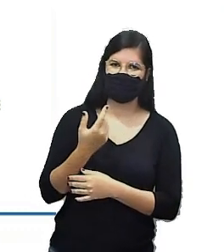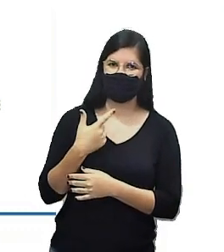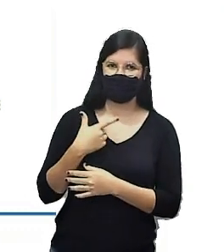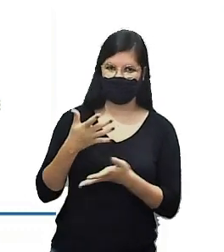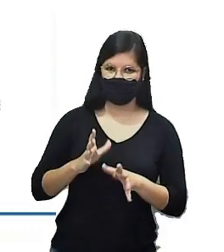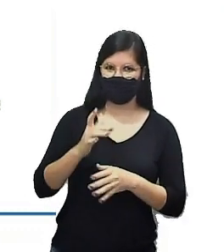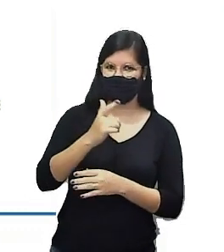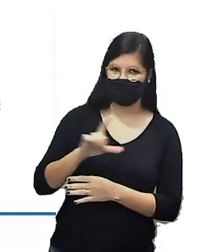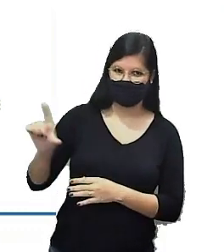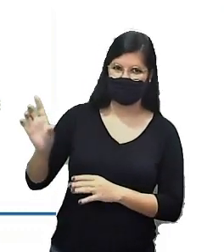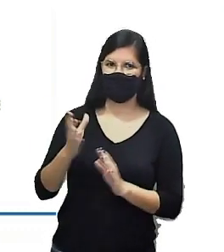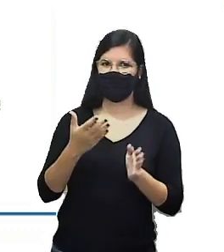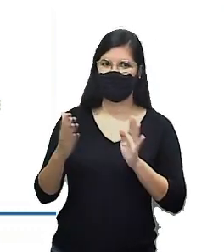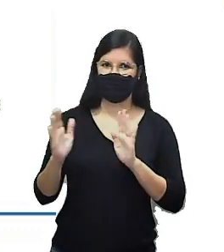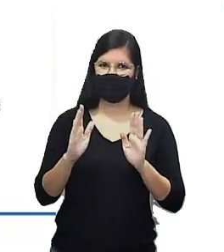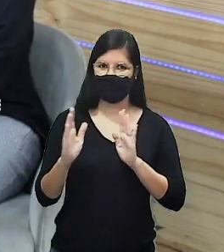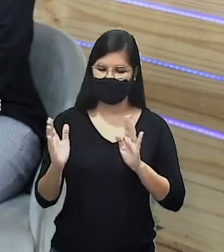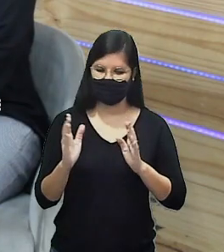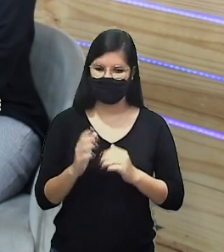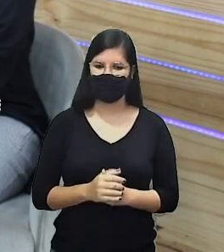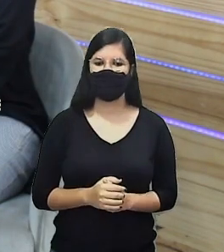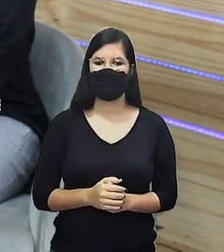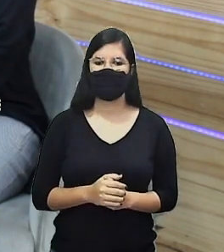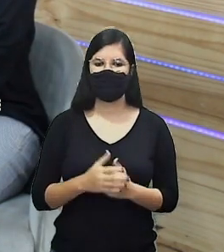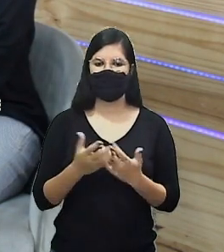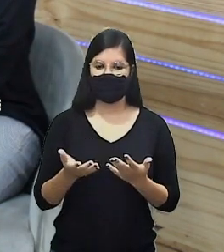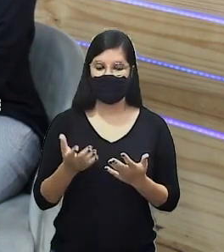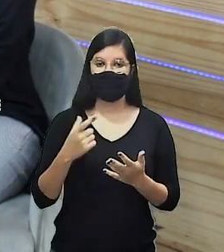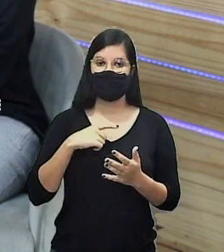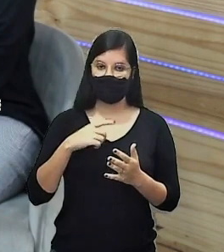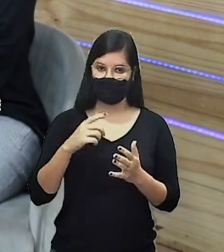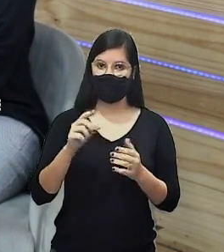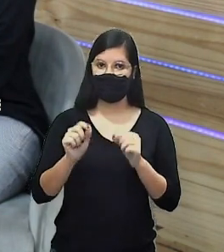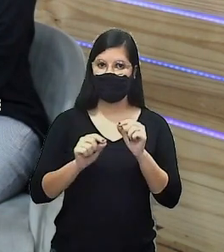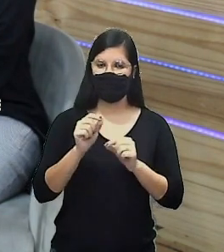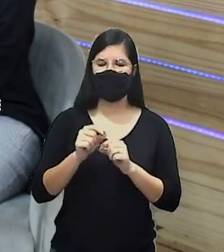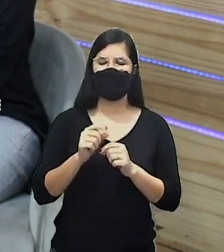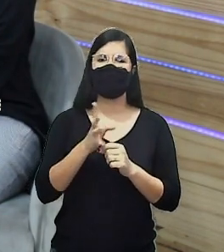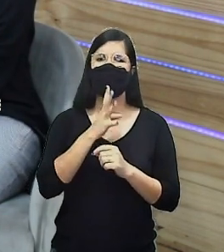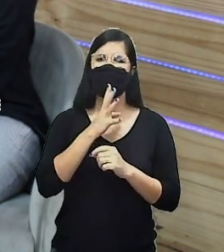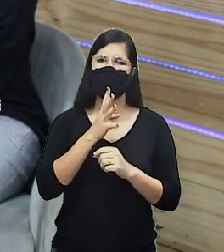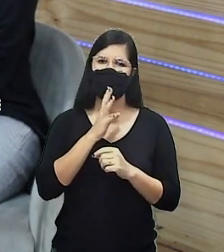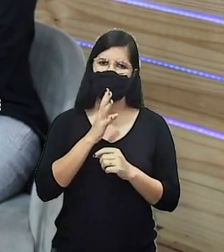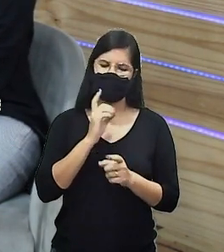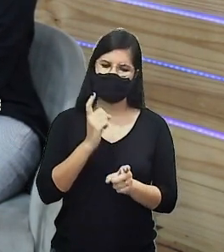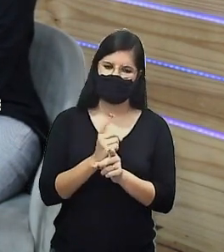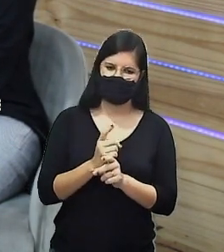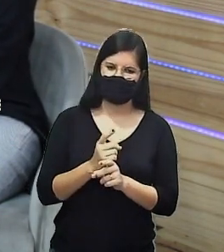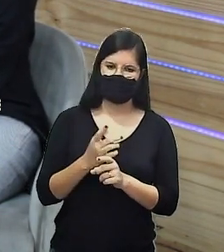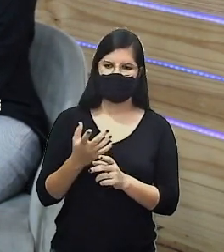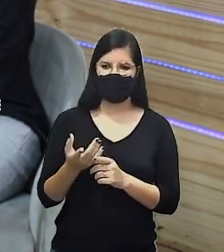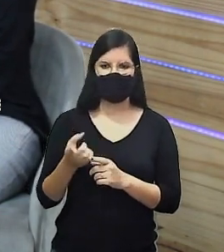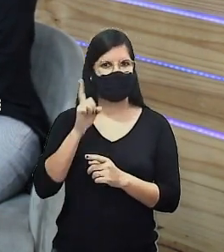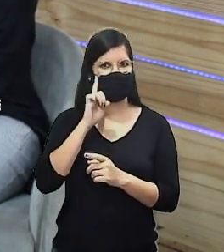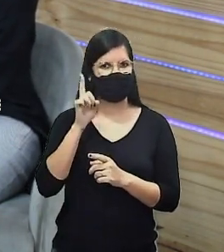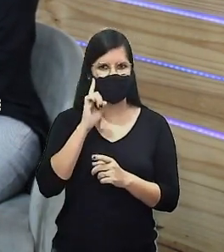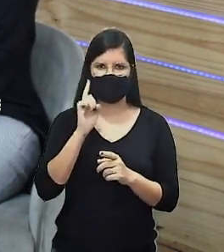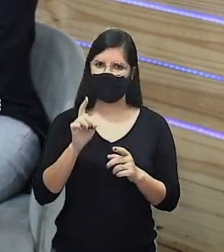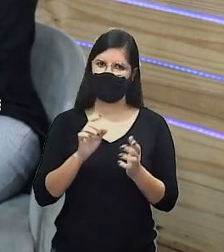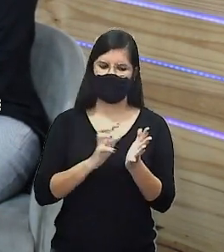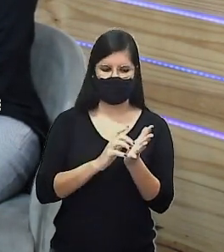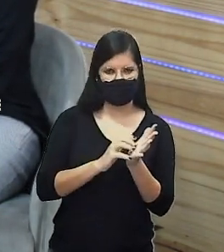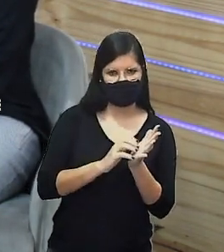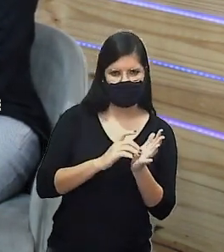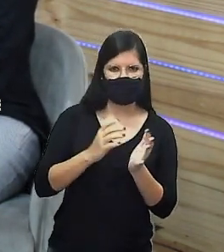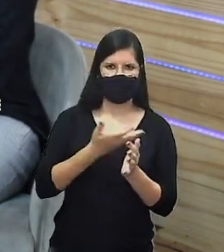Nós Eu sou de outra geração. somos de outra geração. Ai. Esses nativos digitais é muito comum, né, que eles façam no mesmo dia centenas de Face